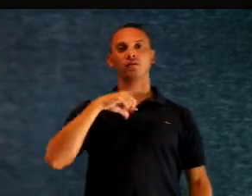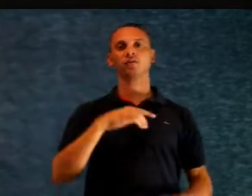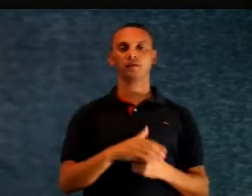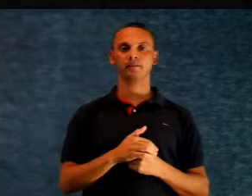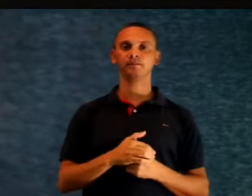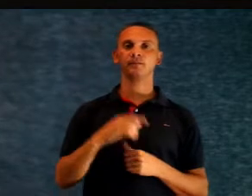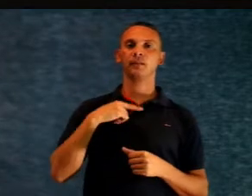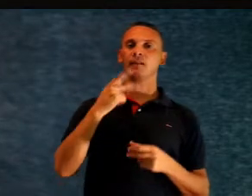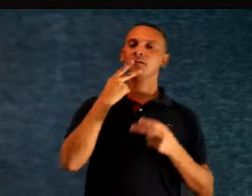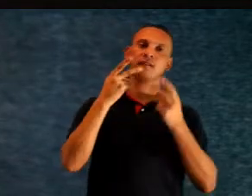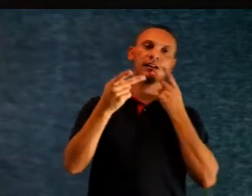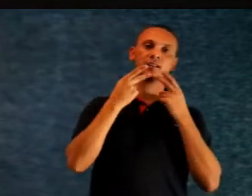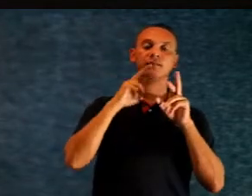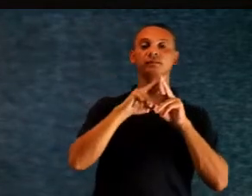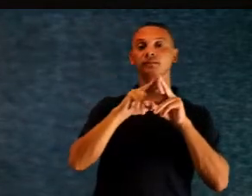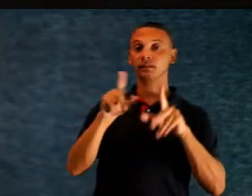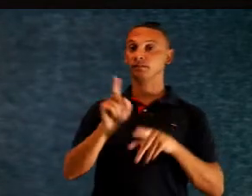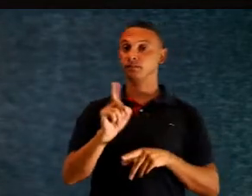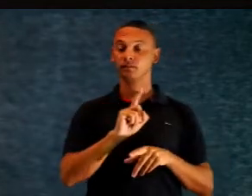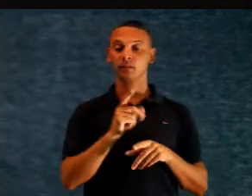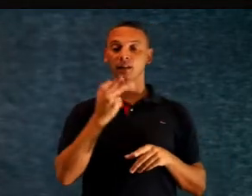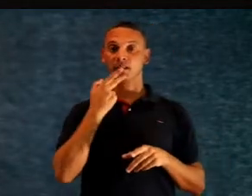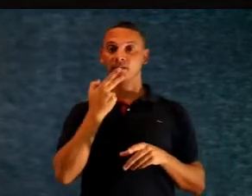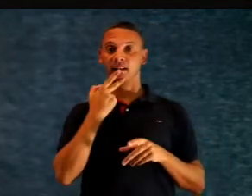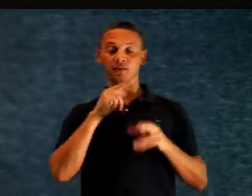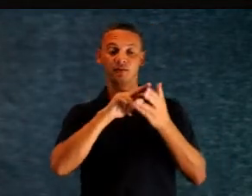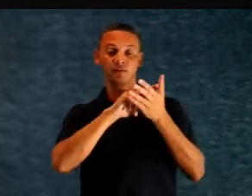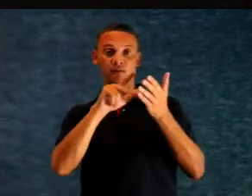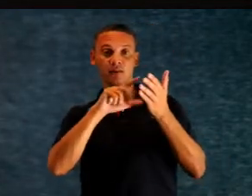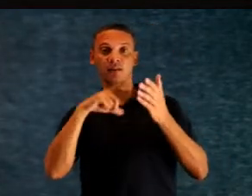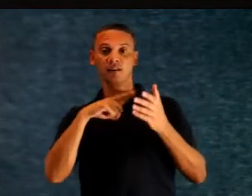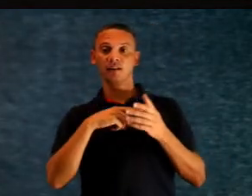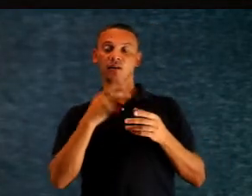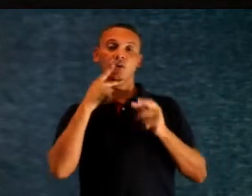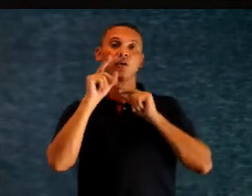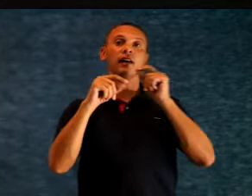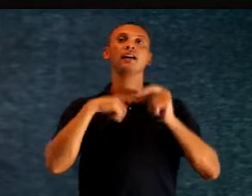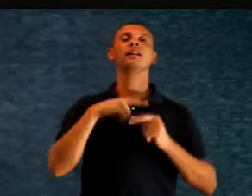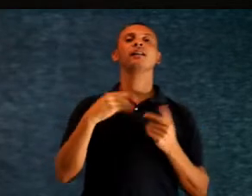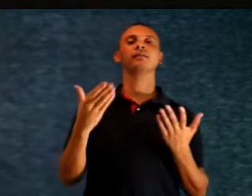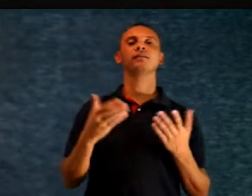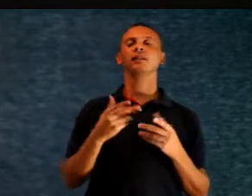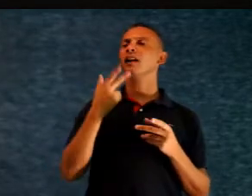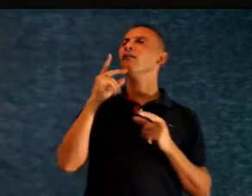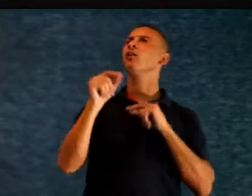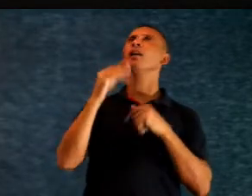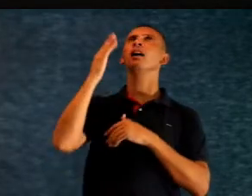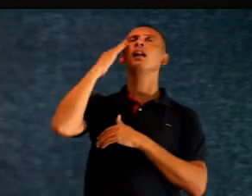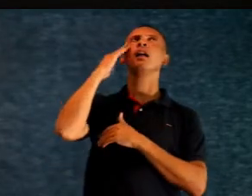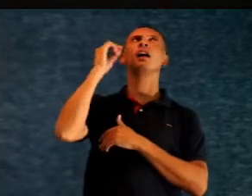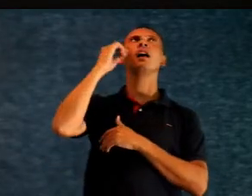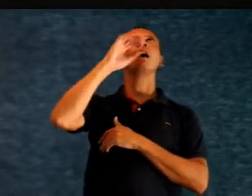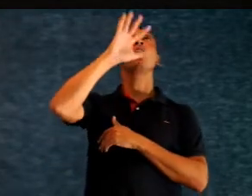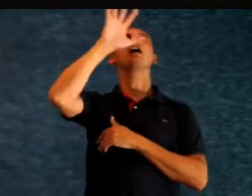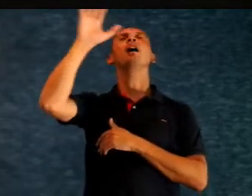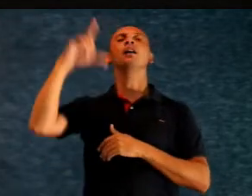filha, os livros fazem parte da vida, né? Desde cedo você tem de aprender a amar os livros, né? A